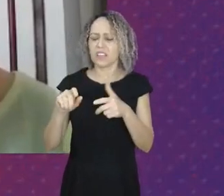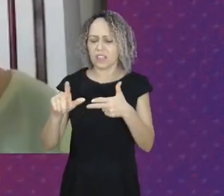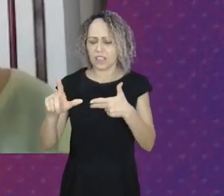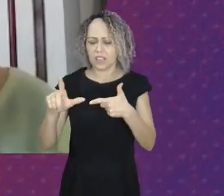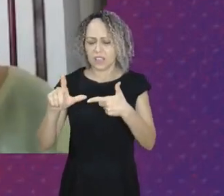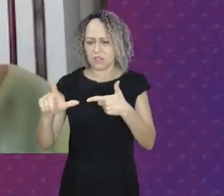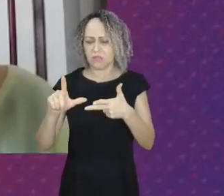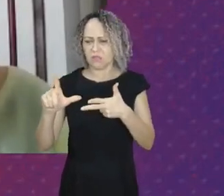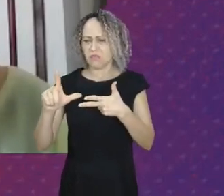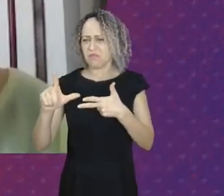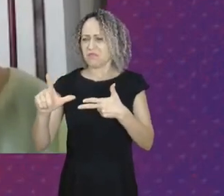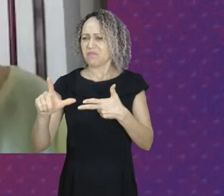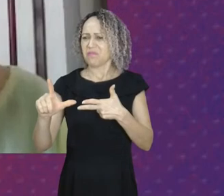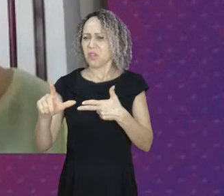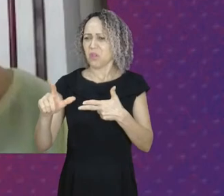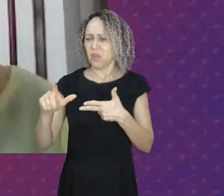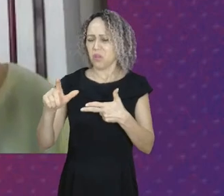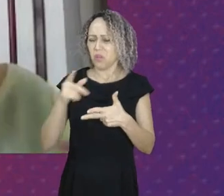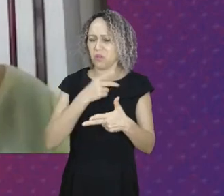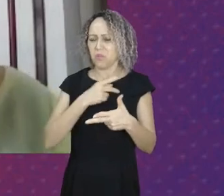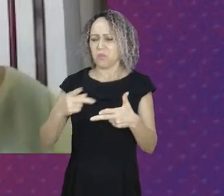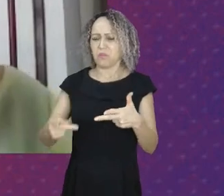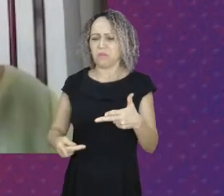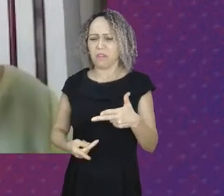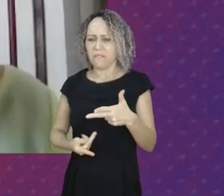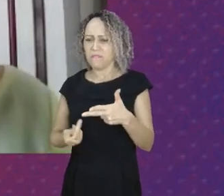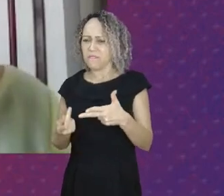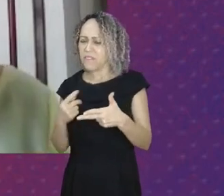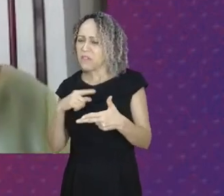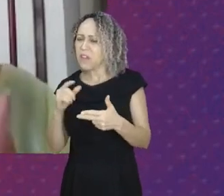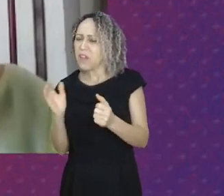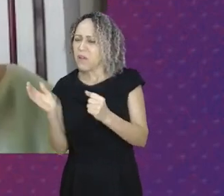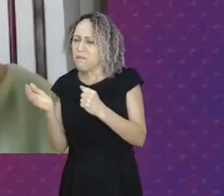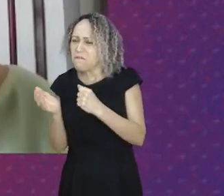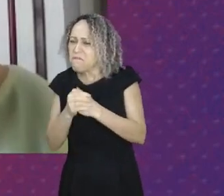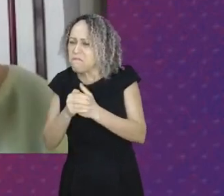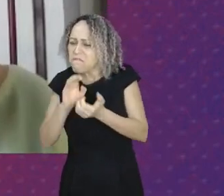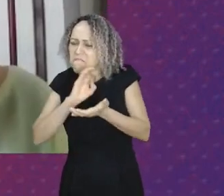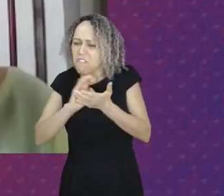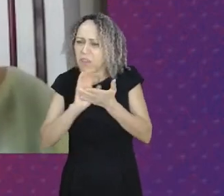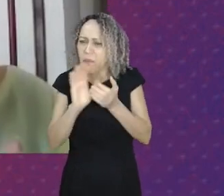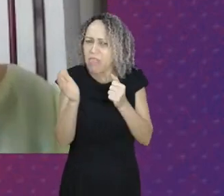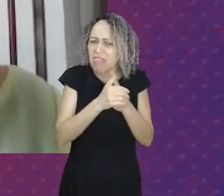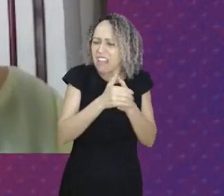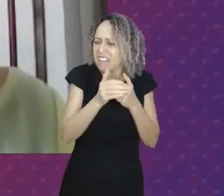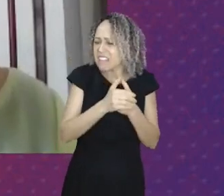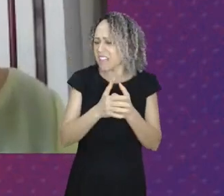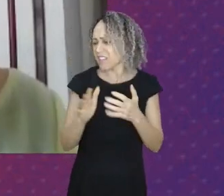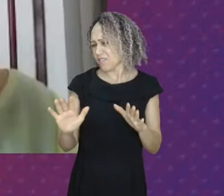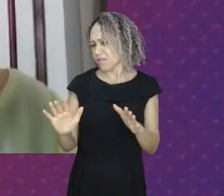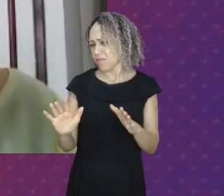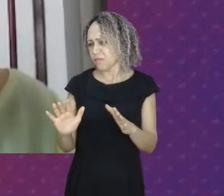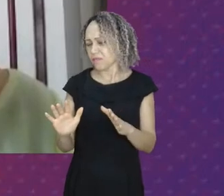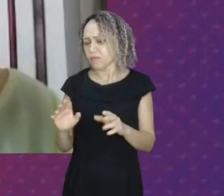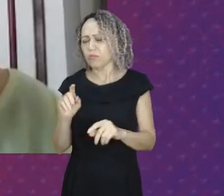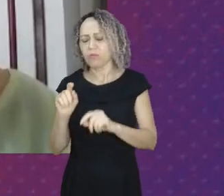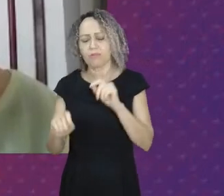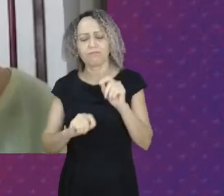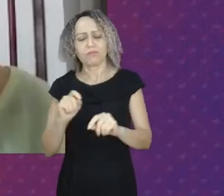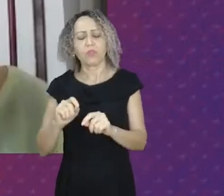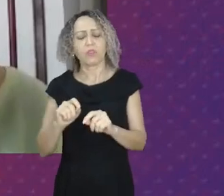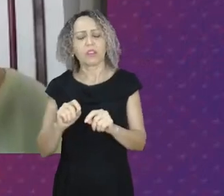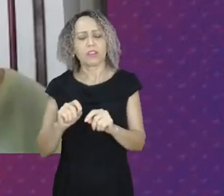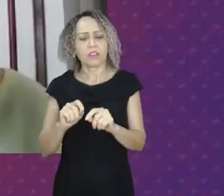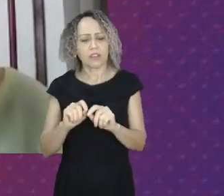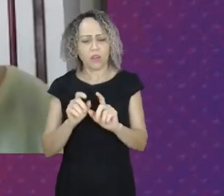orçamento secreto. Então, nós temos uma total inversão neste momento. E quero sublinhar que o aumento da